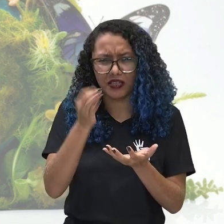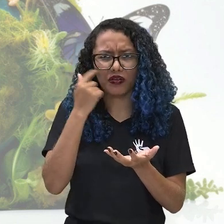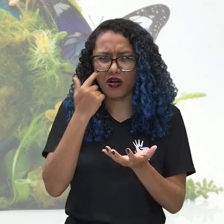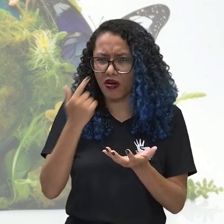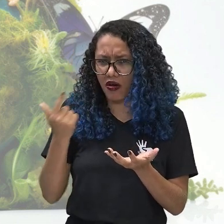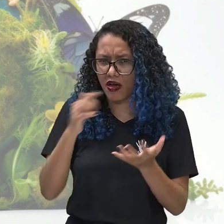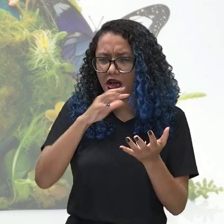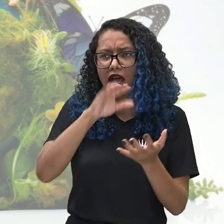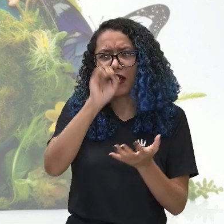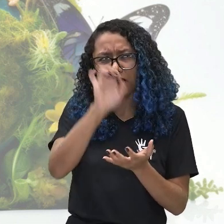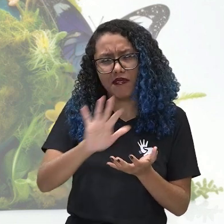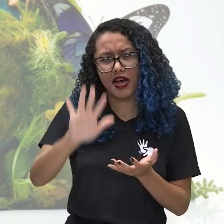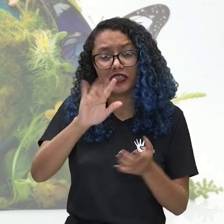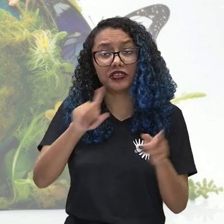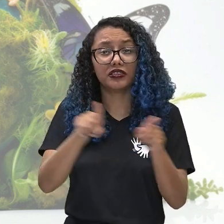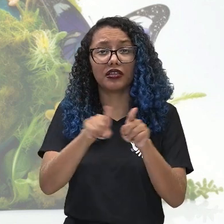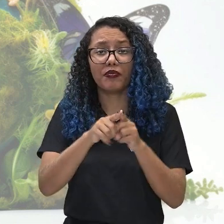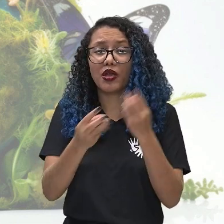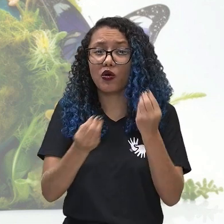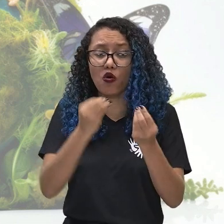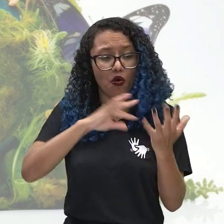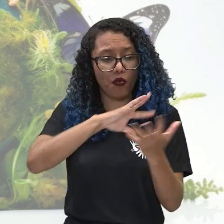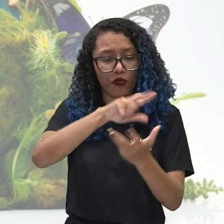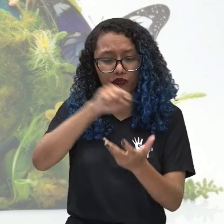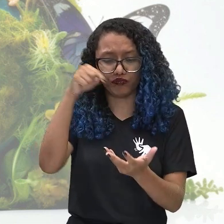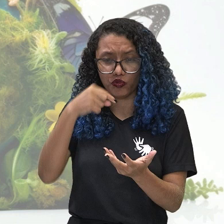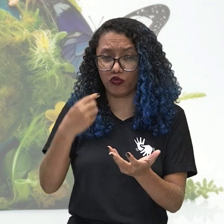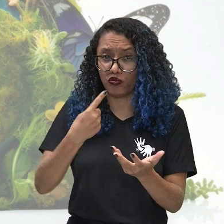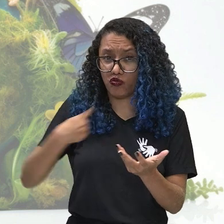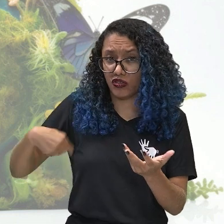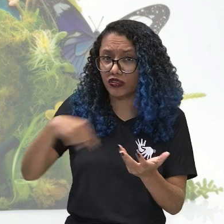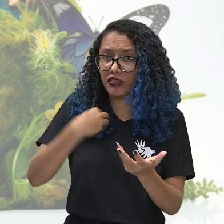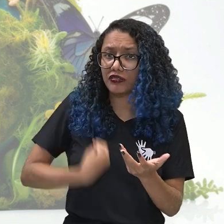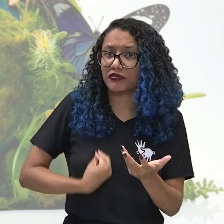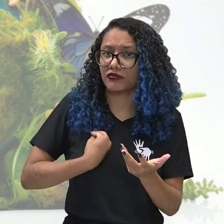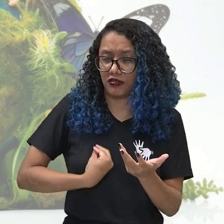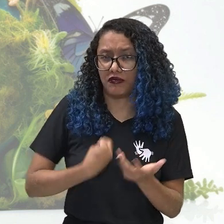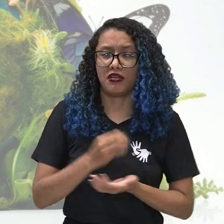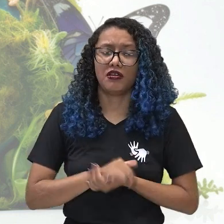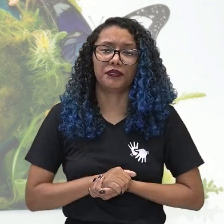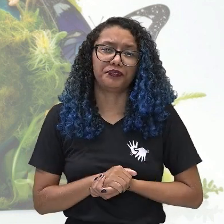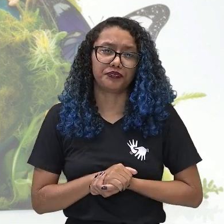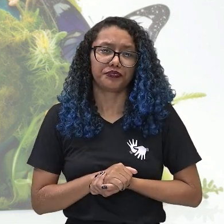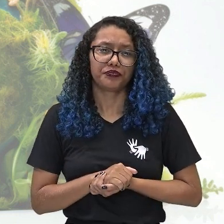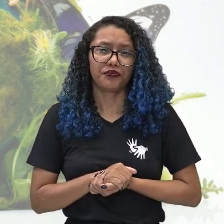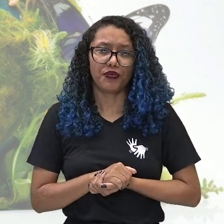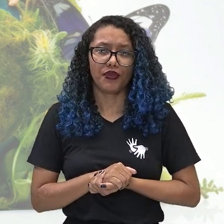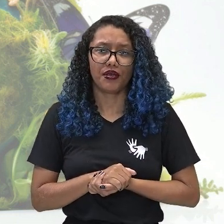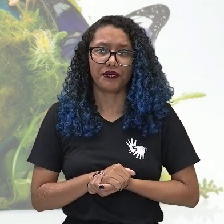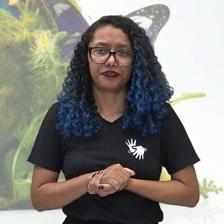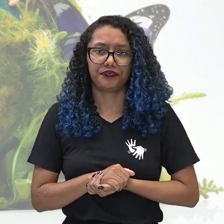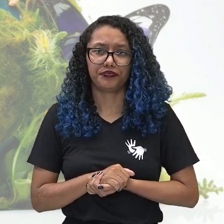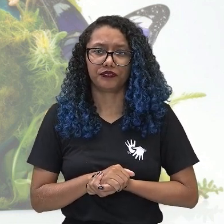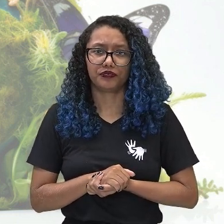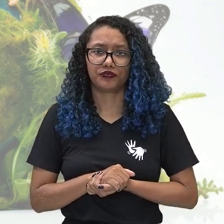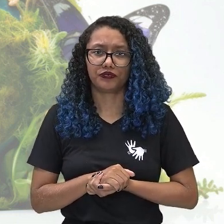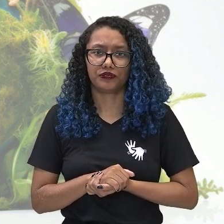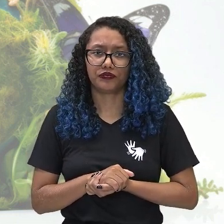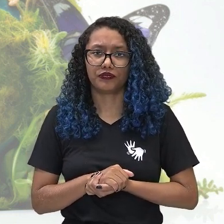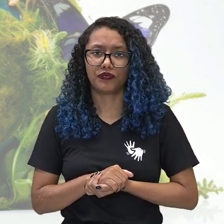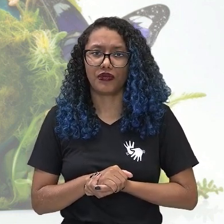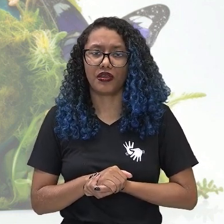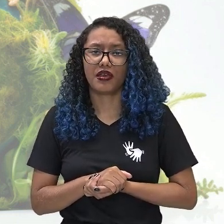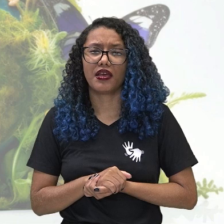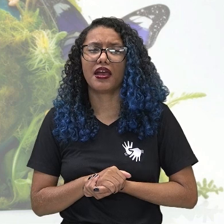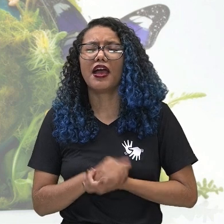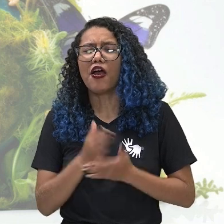o universo que habitamos. Trata-se da ideia de saber como funciona esse mundo